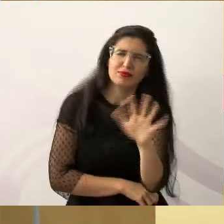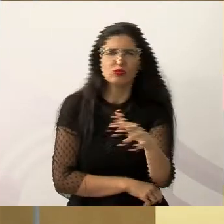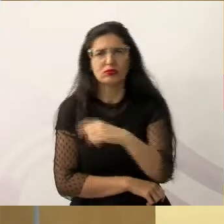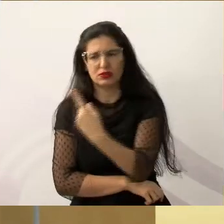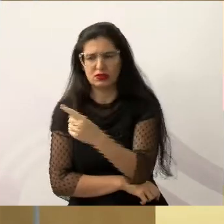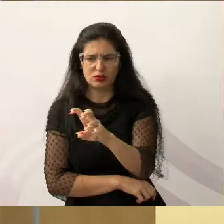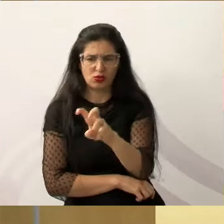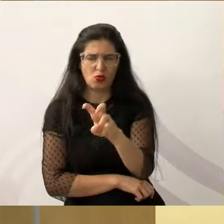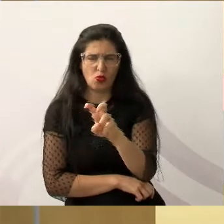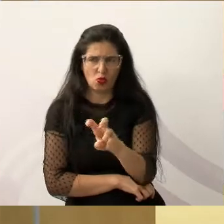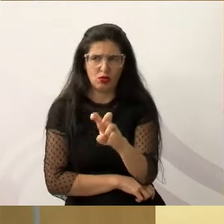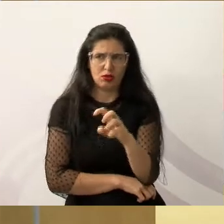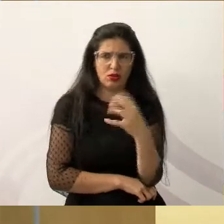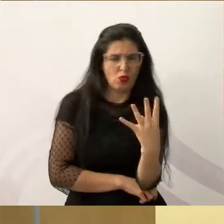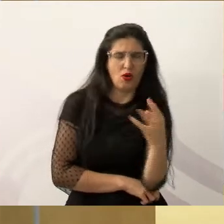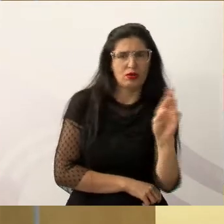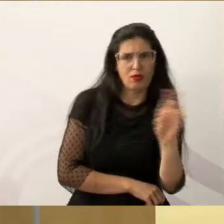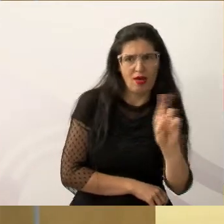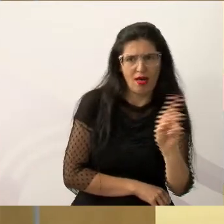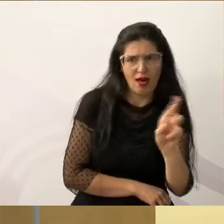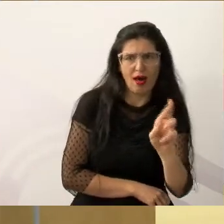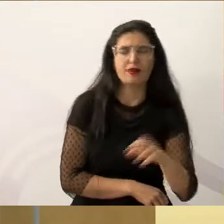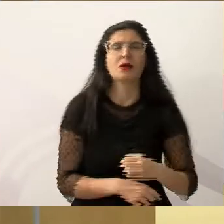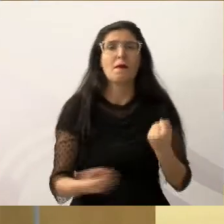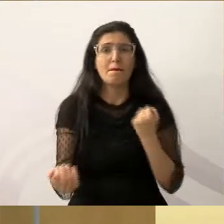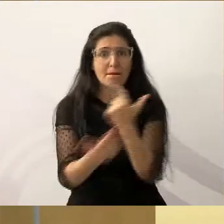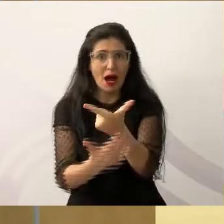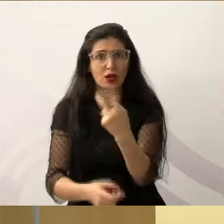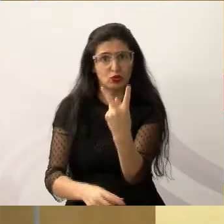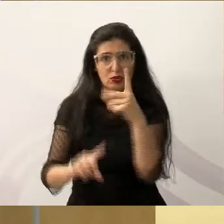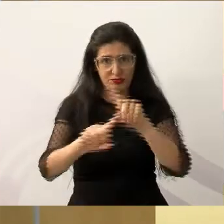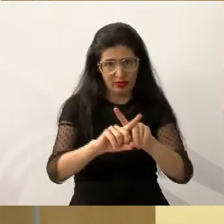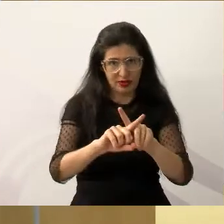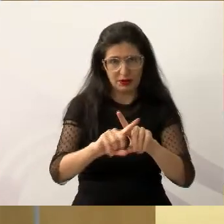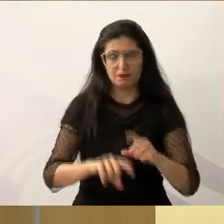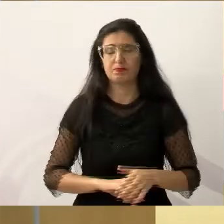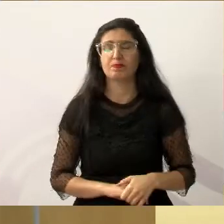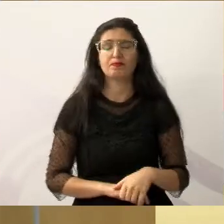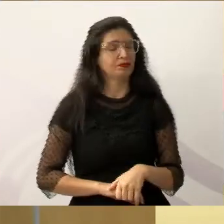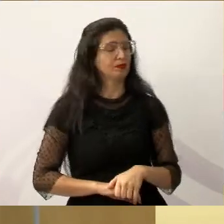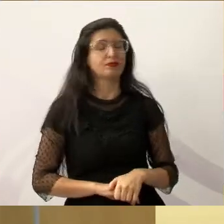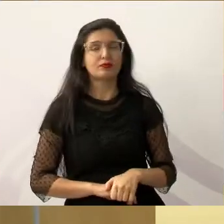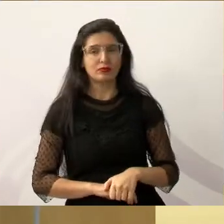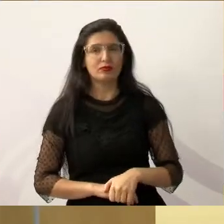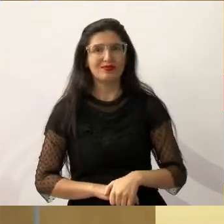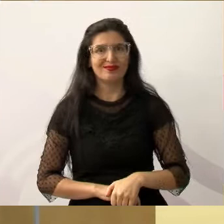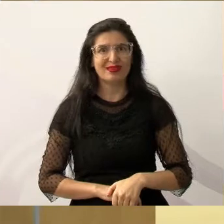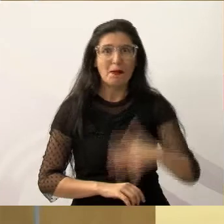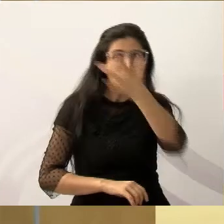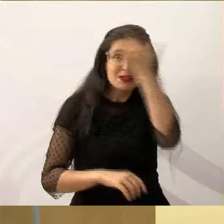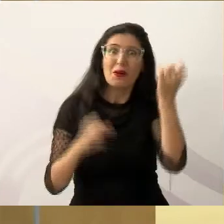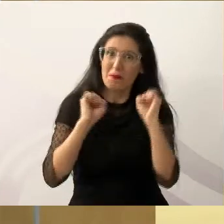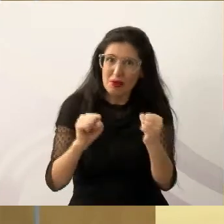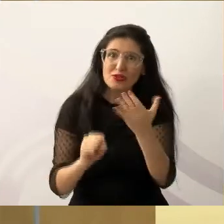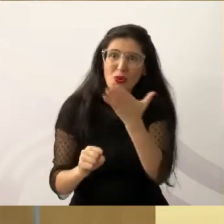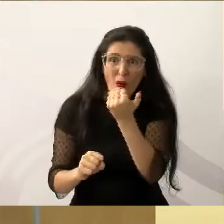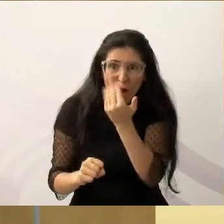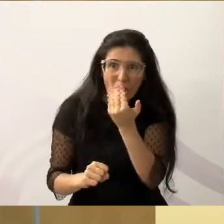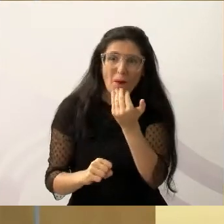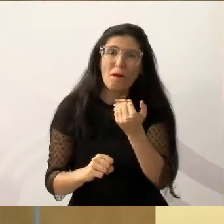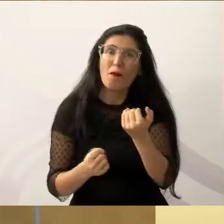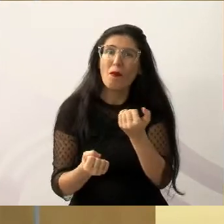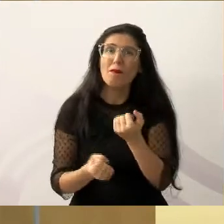R$154 e pagos aí em 2 vezes. Isso é muito importante, a gente vê o desespero